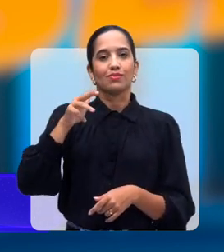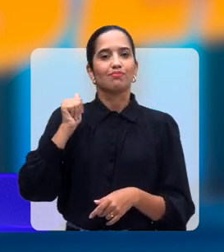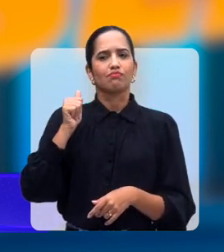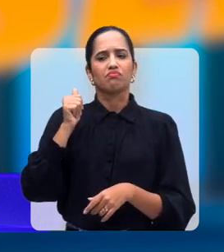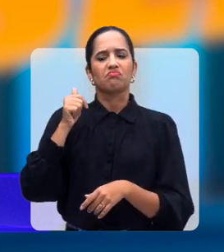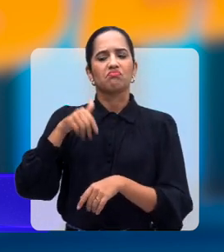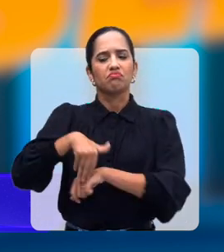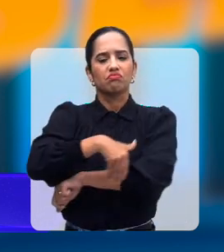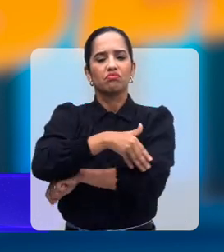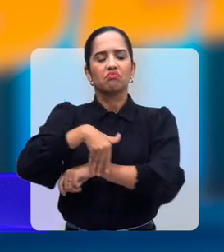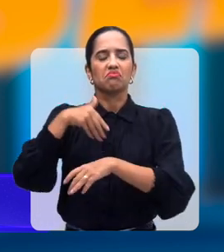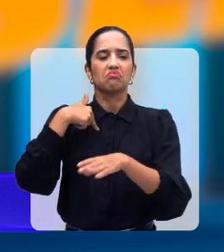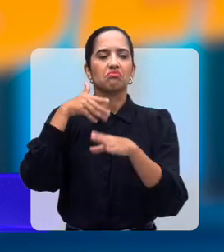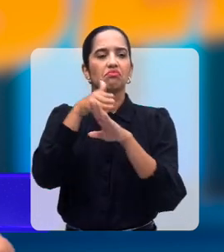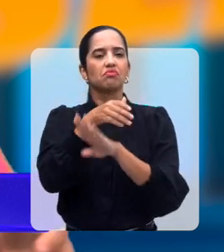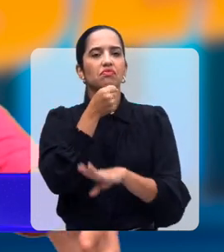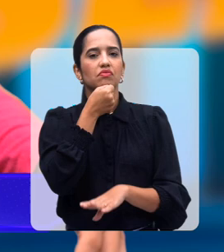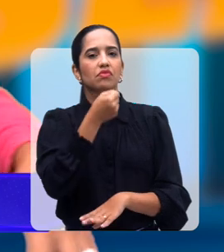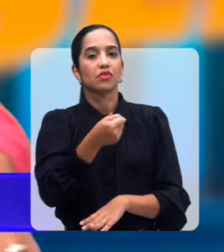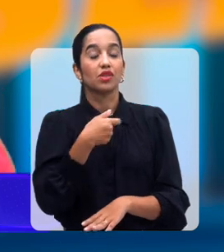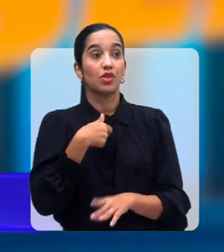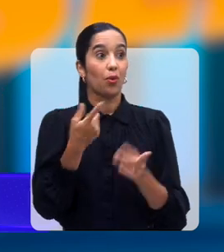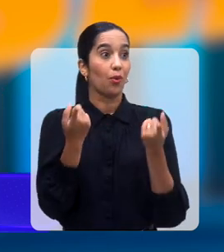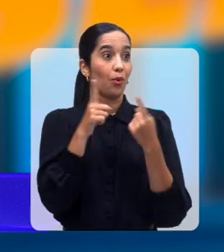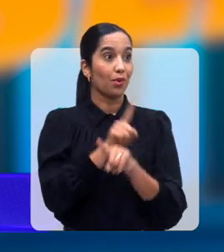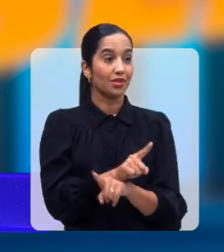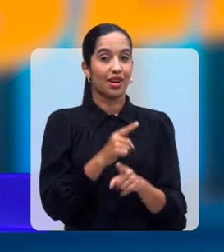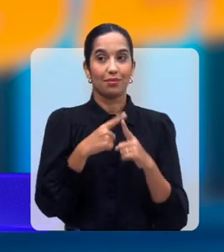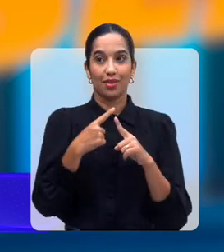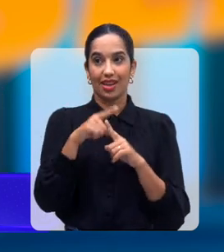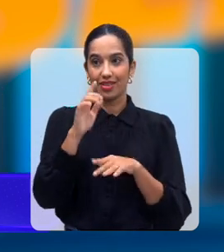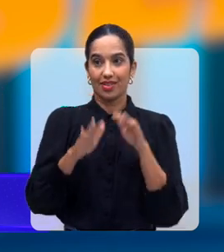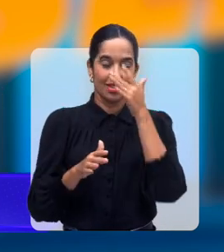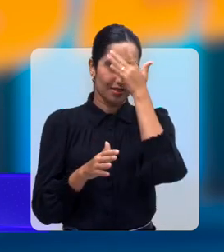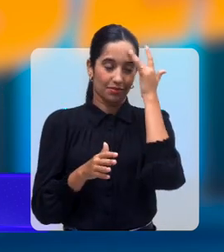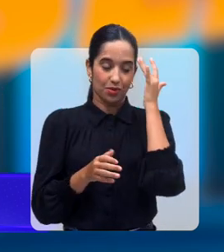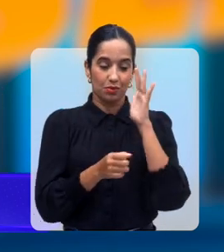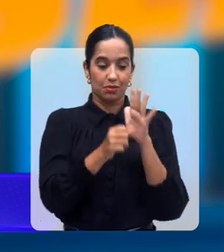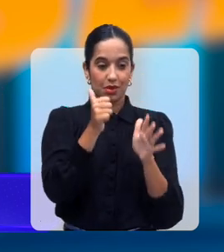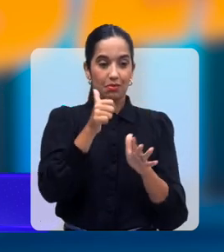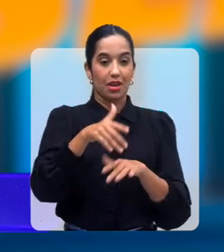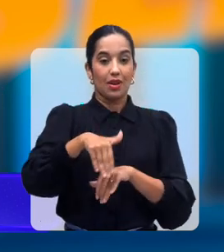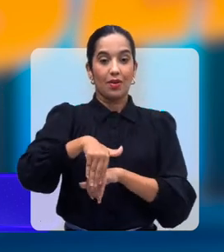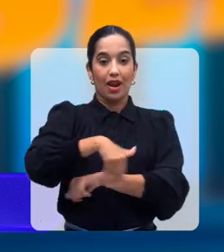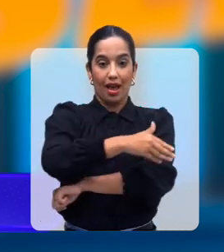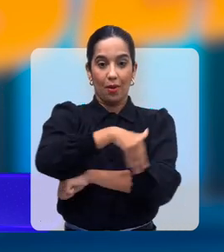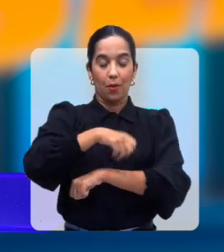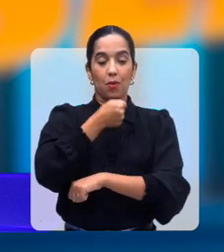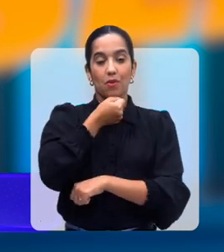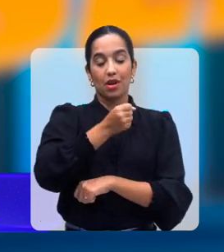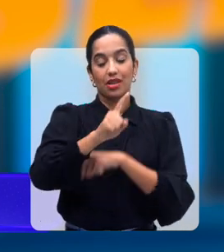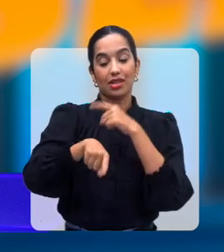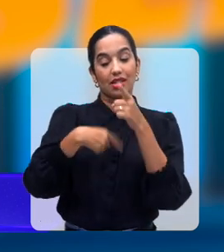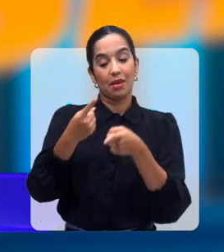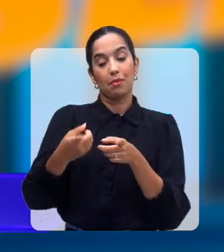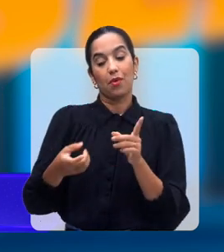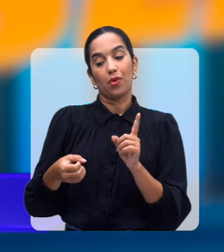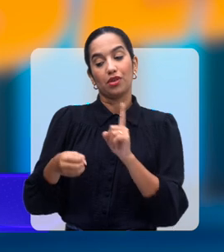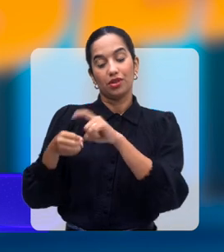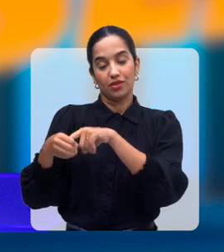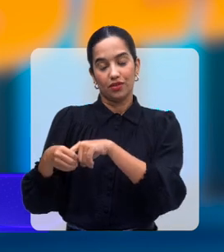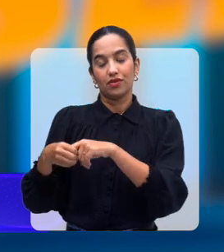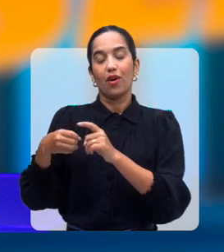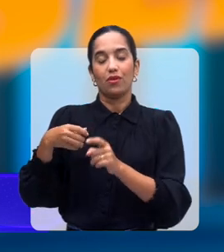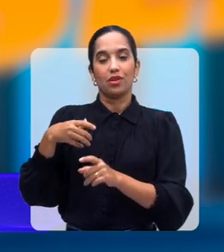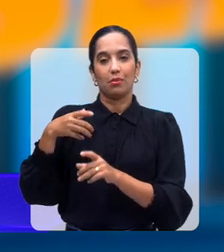de rua, eu fiz uma coisa, eu fiz o sentido contrário, que muita gente é de rua e vai para a bancada, né? Vai apresentar os programas. Que a gente chama